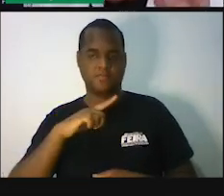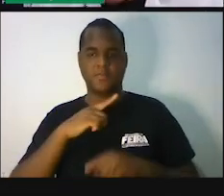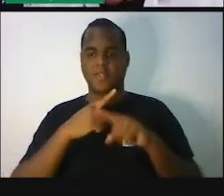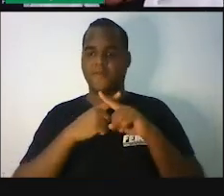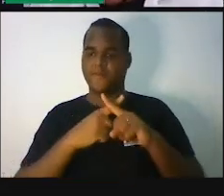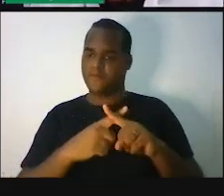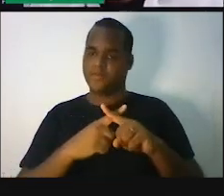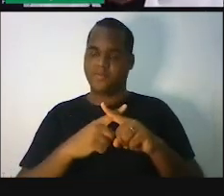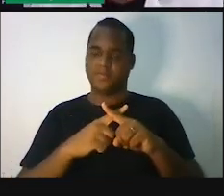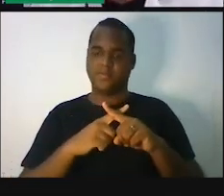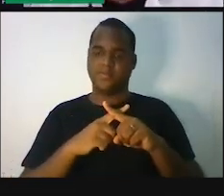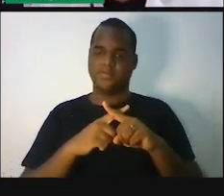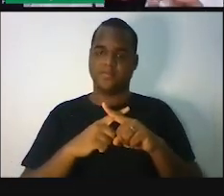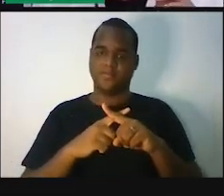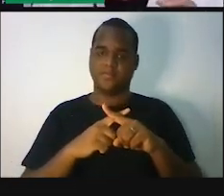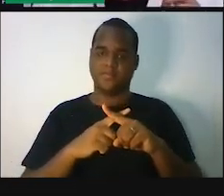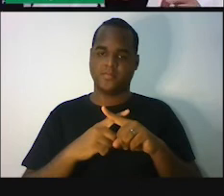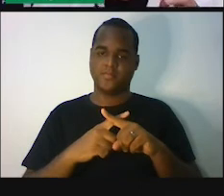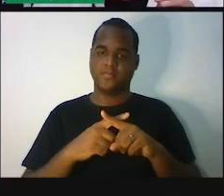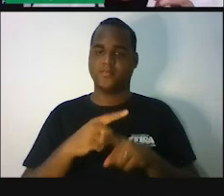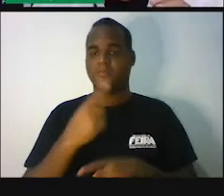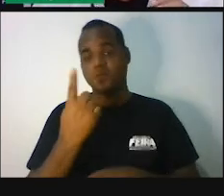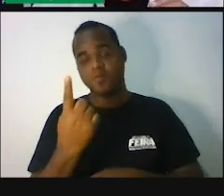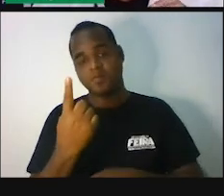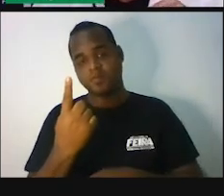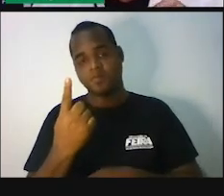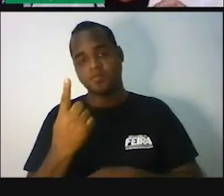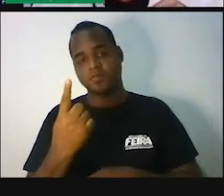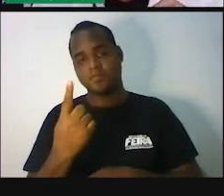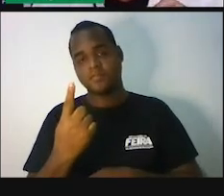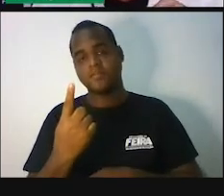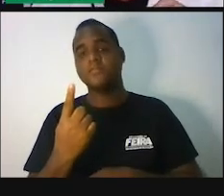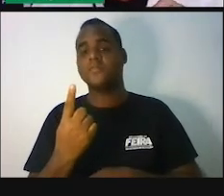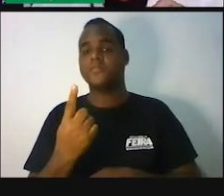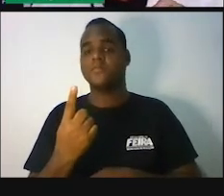vezes um litro que ela vai colocar